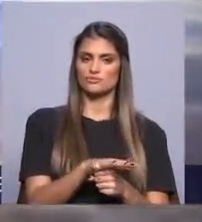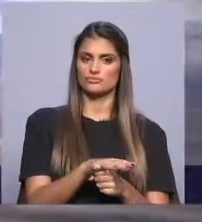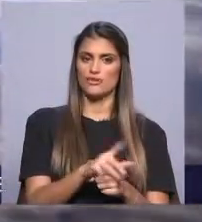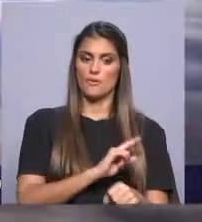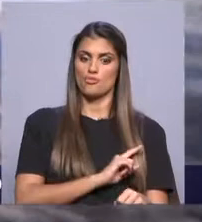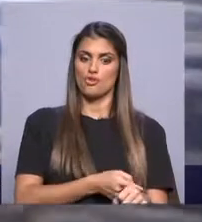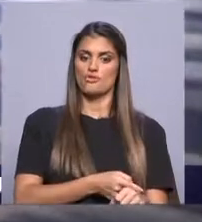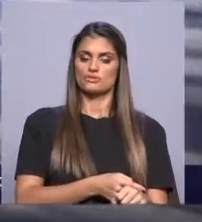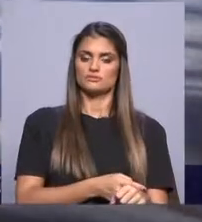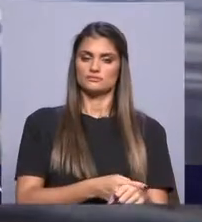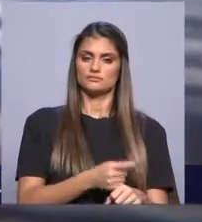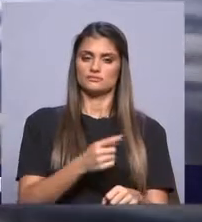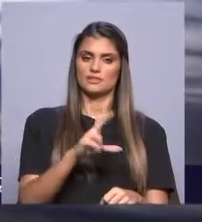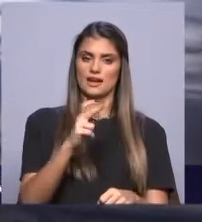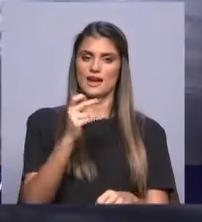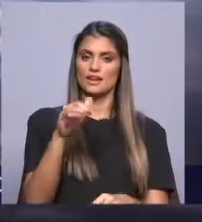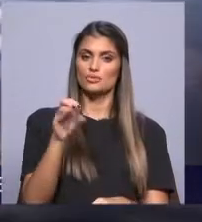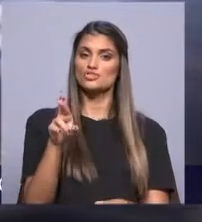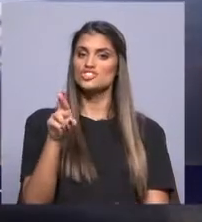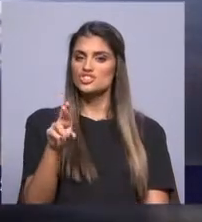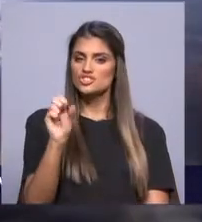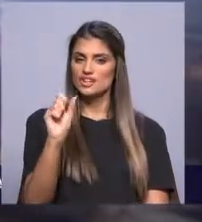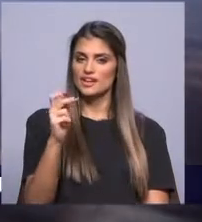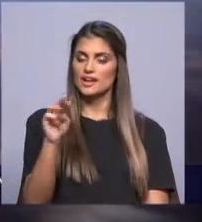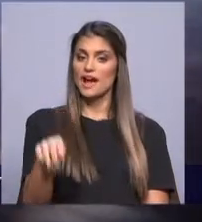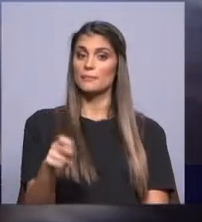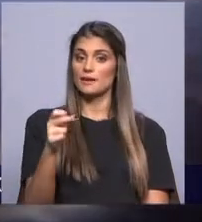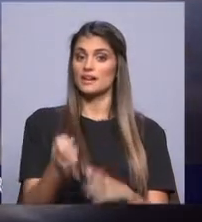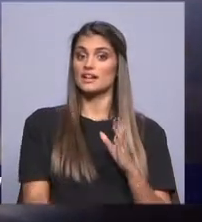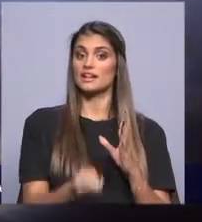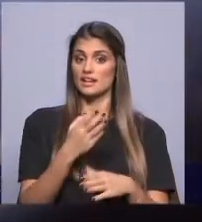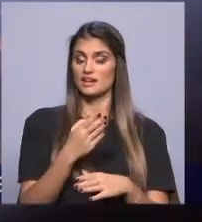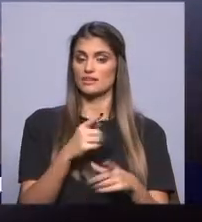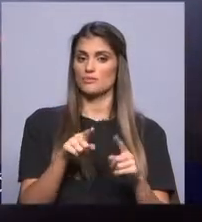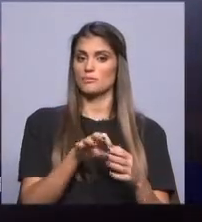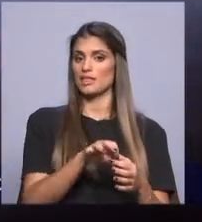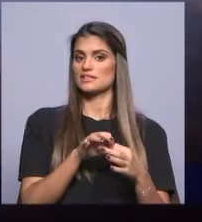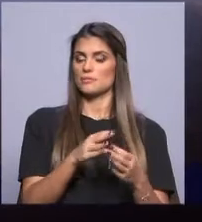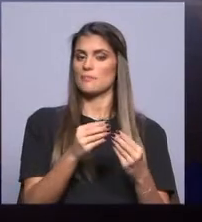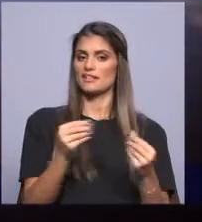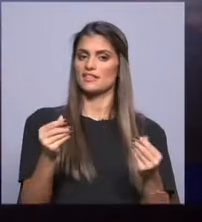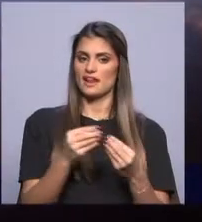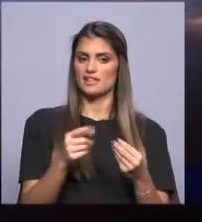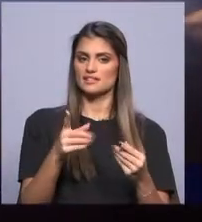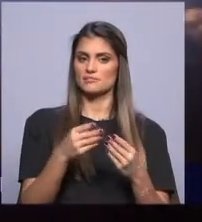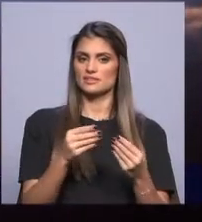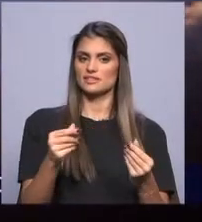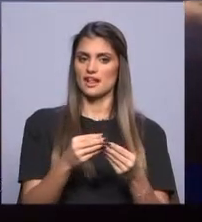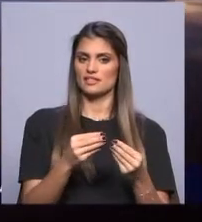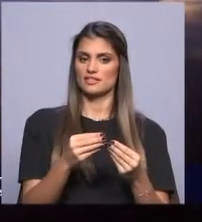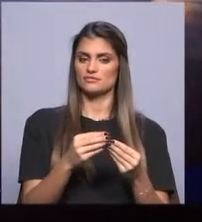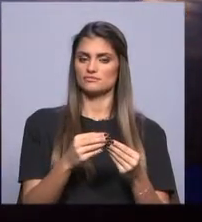poderosíssima, raios X, raios gama, e que cria uma ponte, digamos assim, de matéria, essa matéria que está a ser